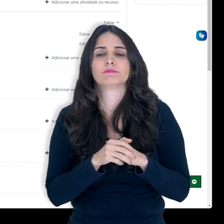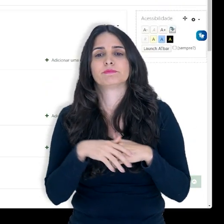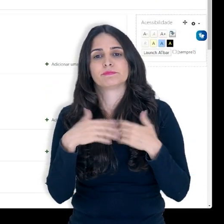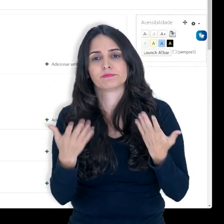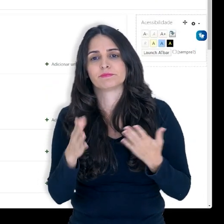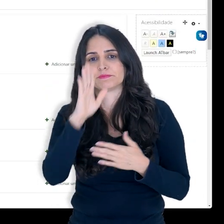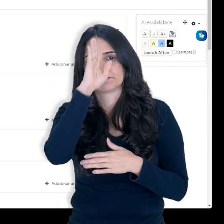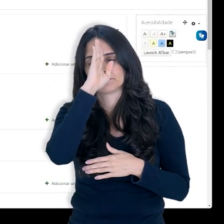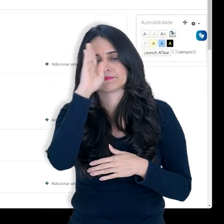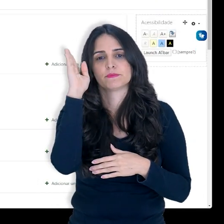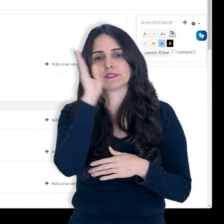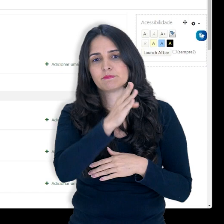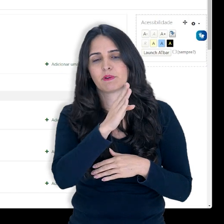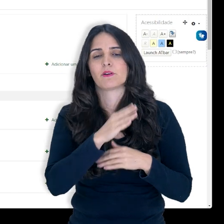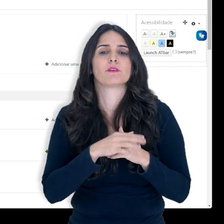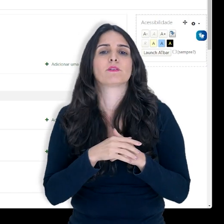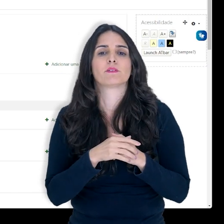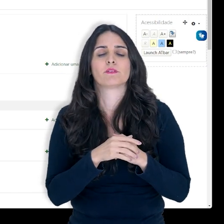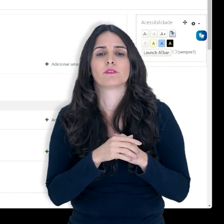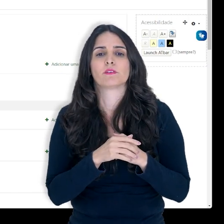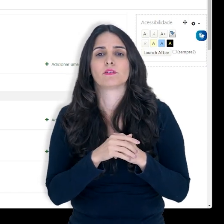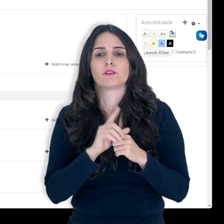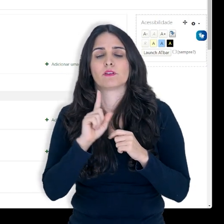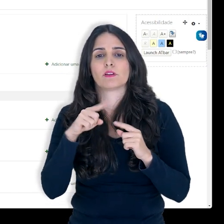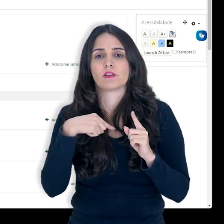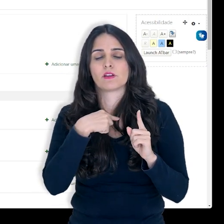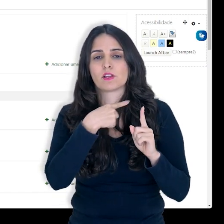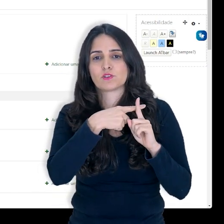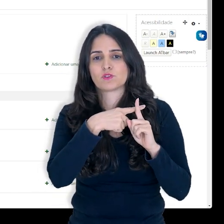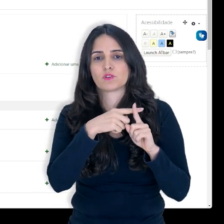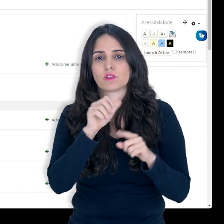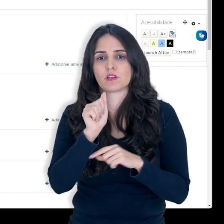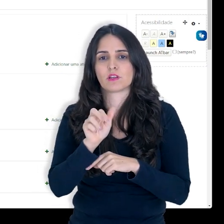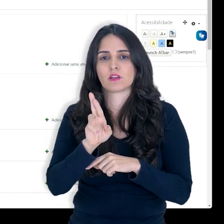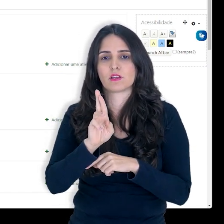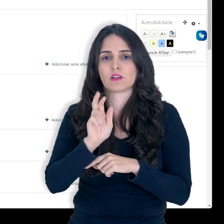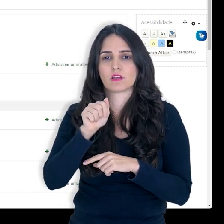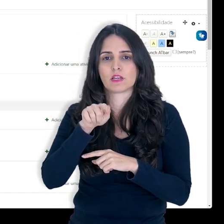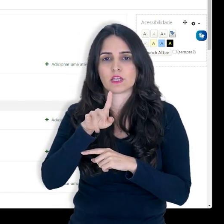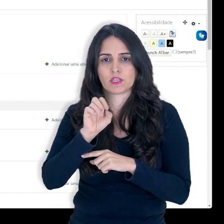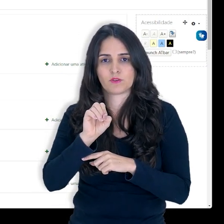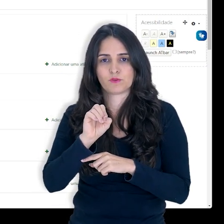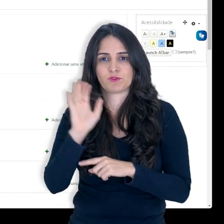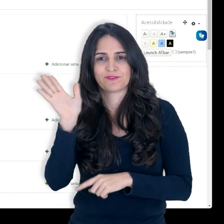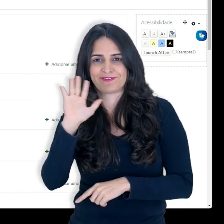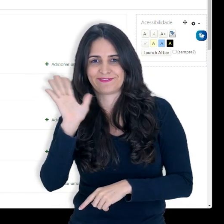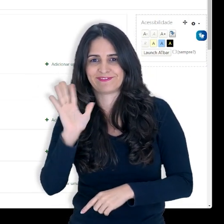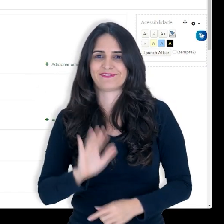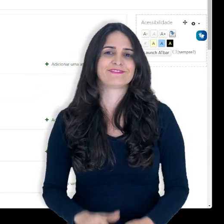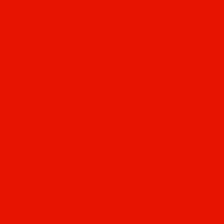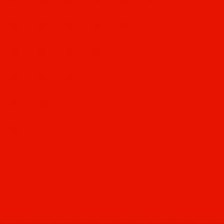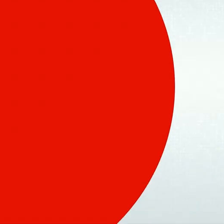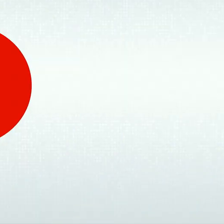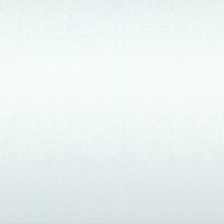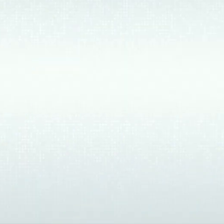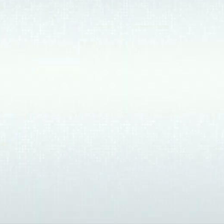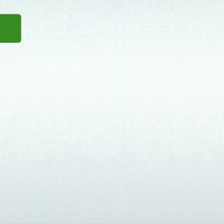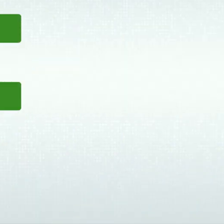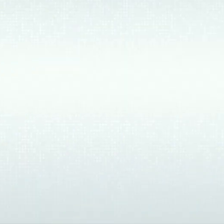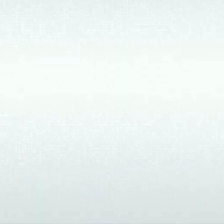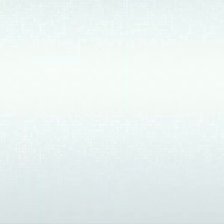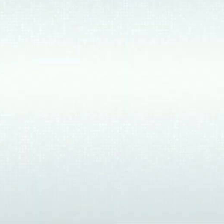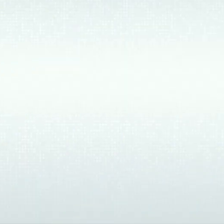são as principais formas de adicionar arquivos e bem práticas até a próxima